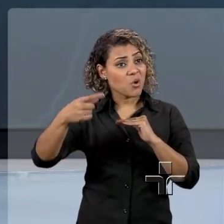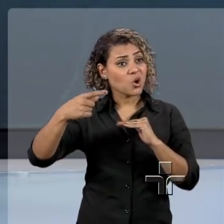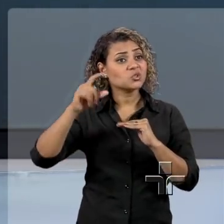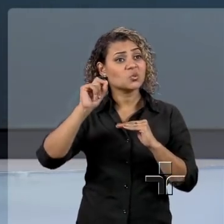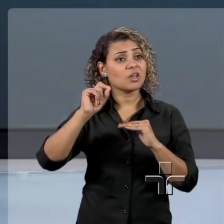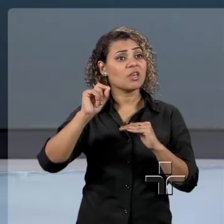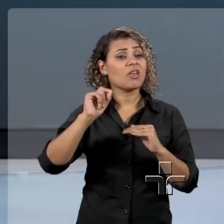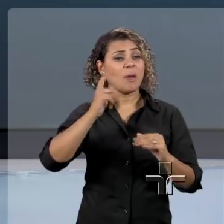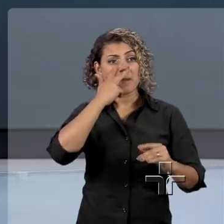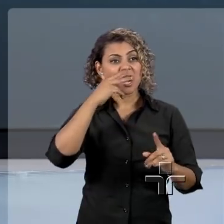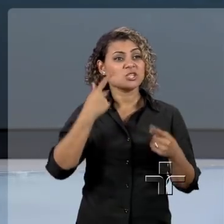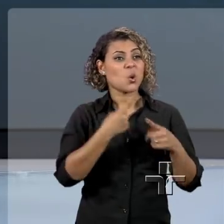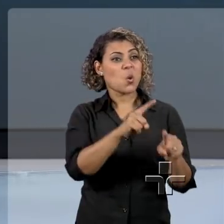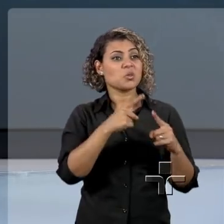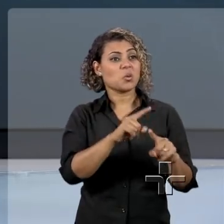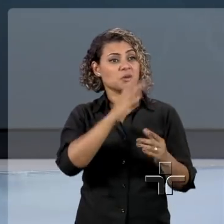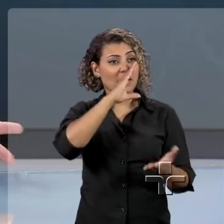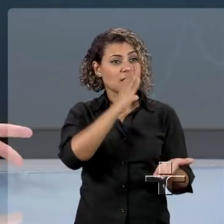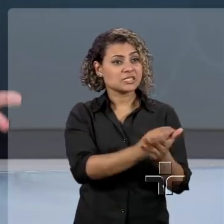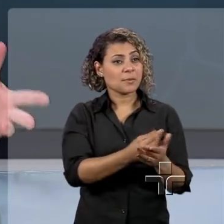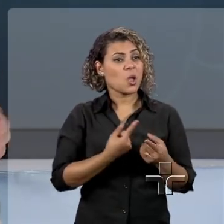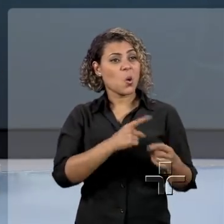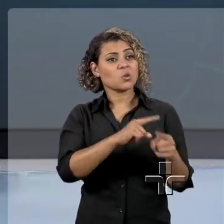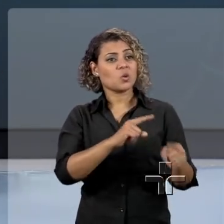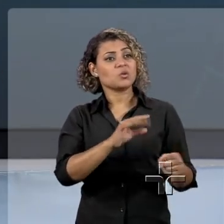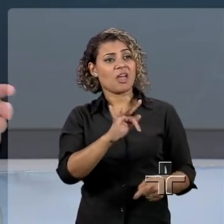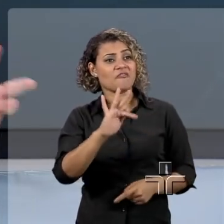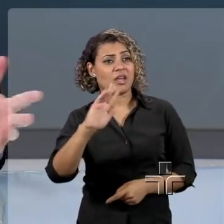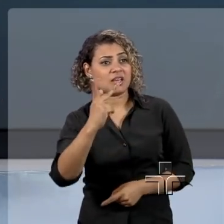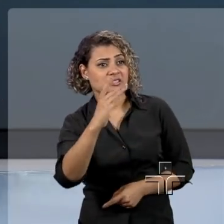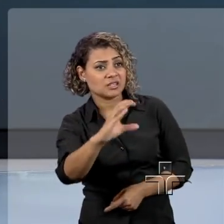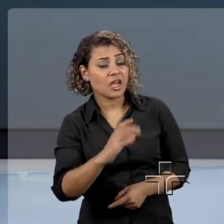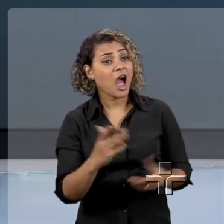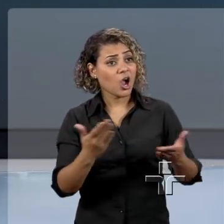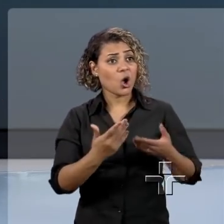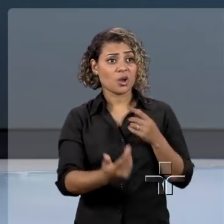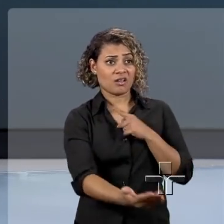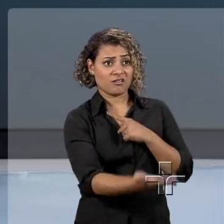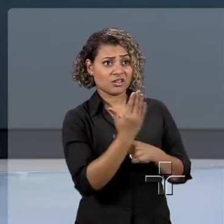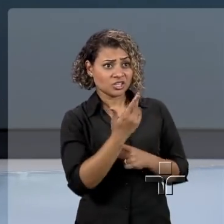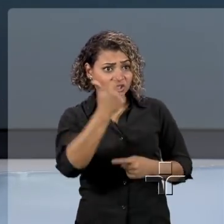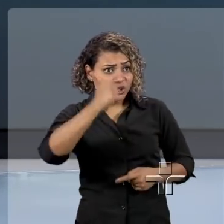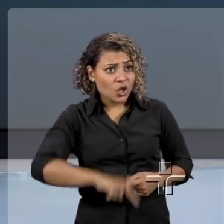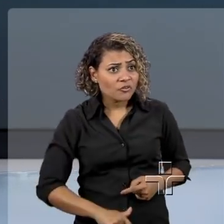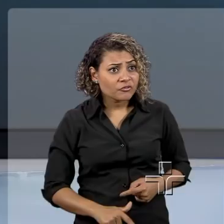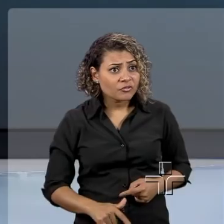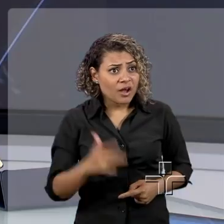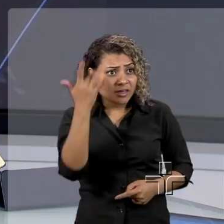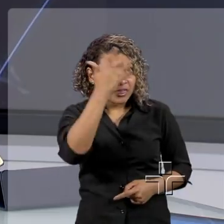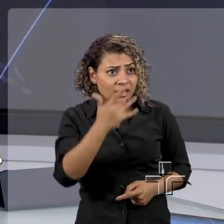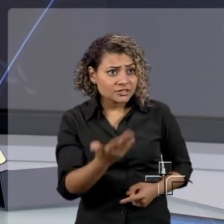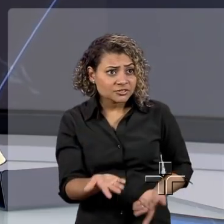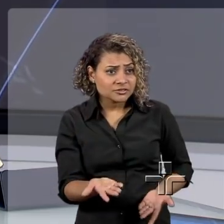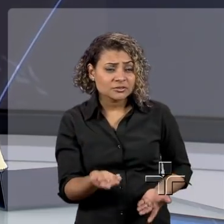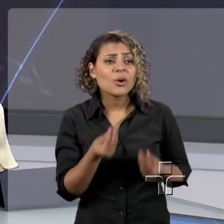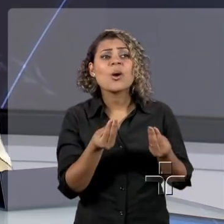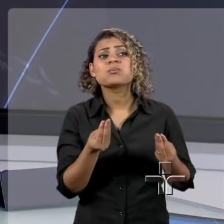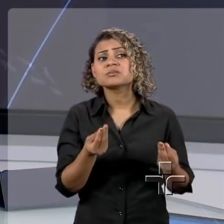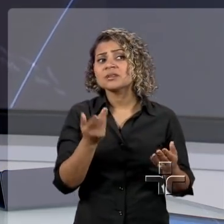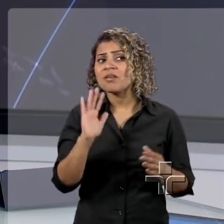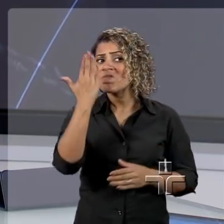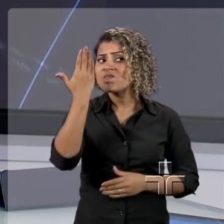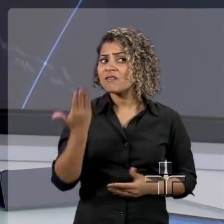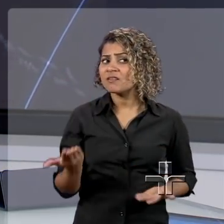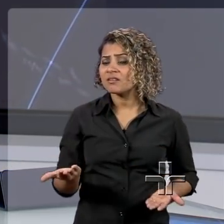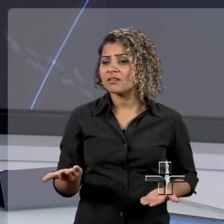no PSDB, e agora, no segundo turno, queriam novamente quem? Fernando Henrique ajudando o Haddad. Verdade. Agora outro